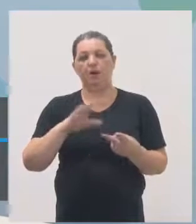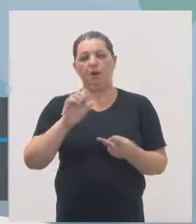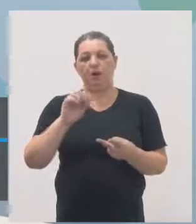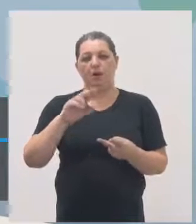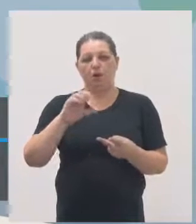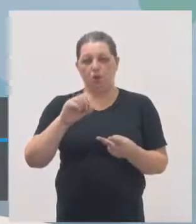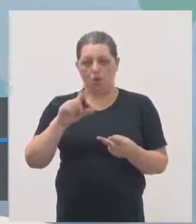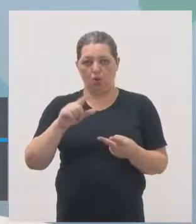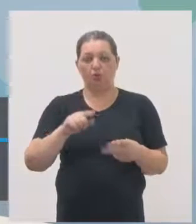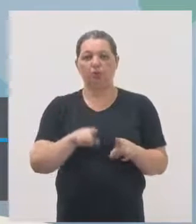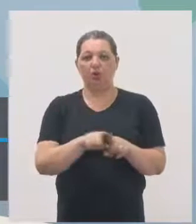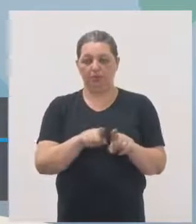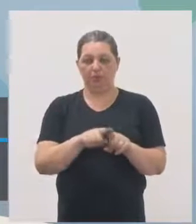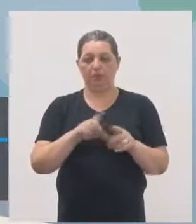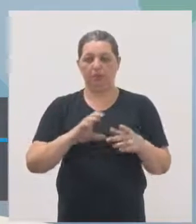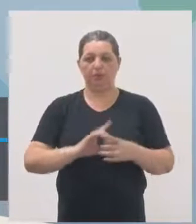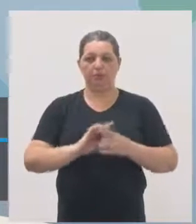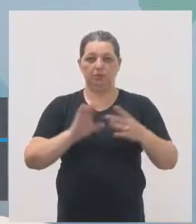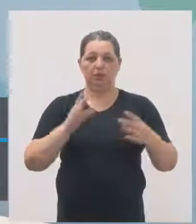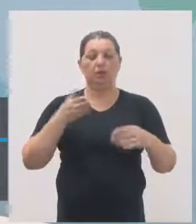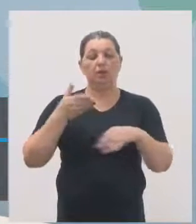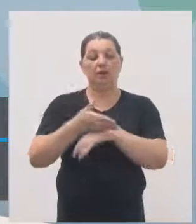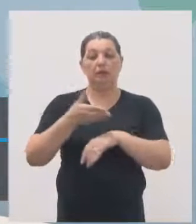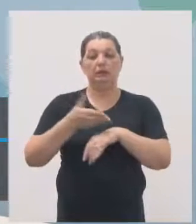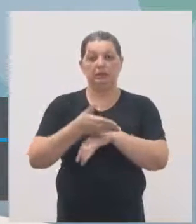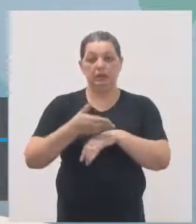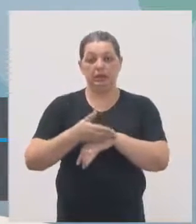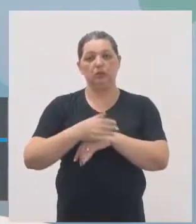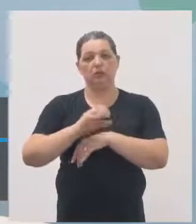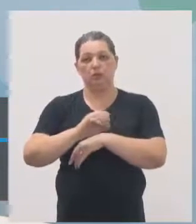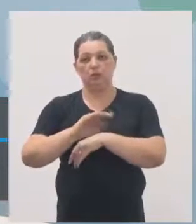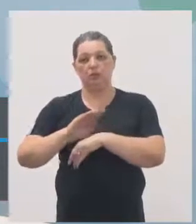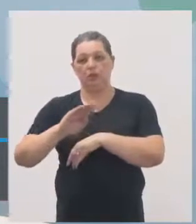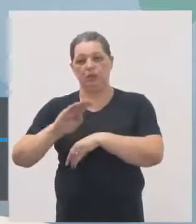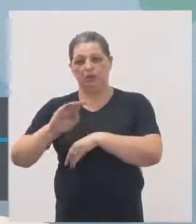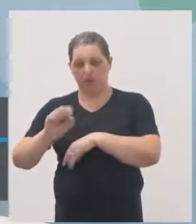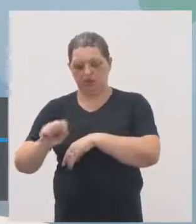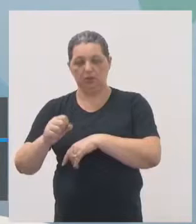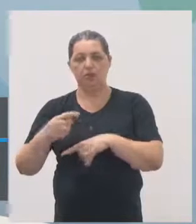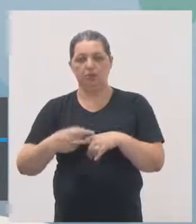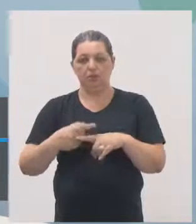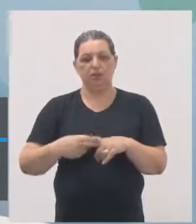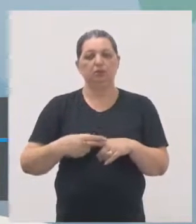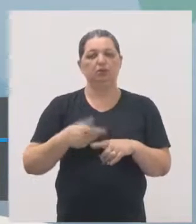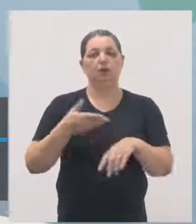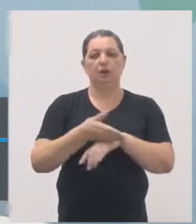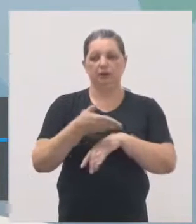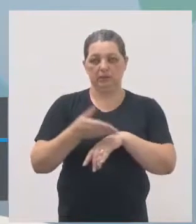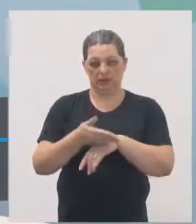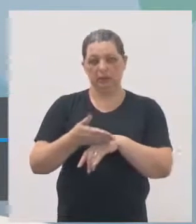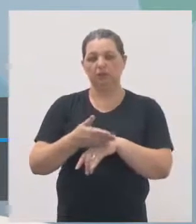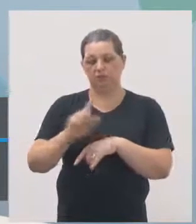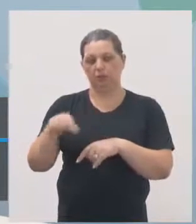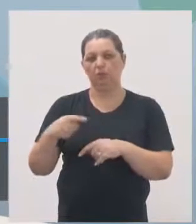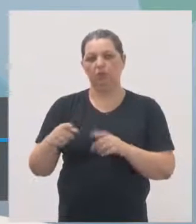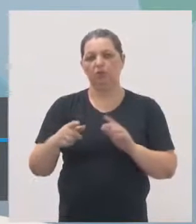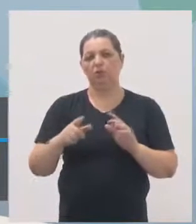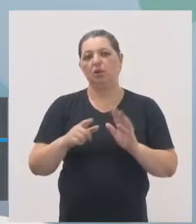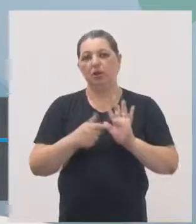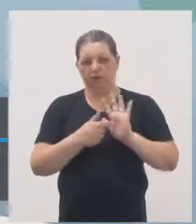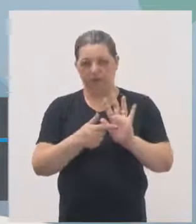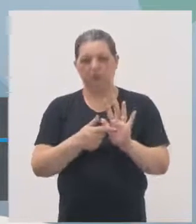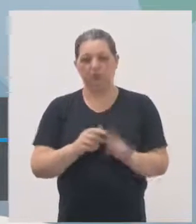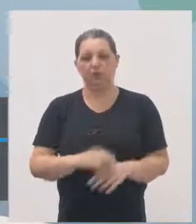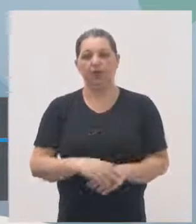para vocês o acesso do OBS, o acesso do Reaper, que é super tranquilo, o Giovanni também vai mostrar para vocês, o Giovanni vai